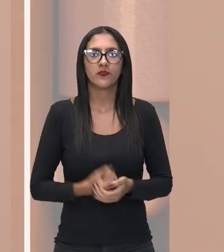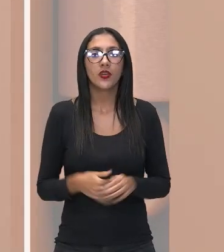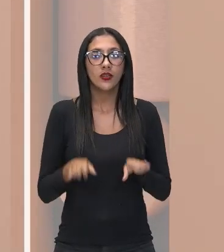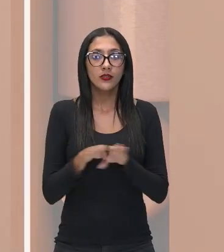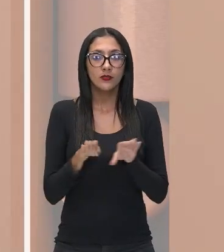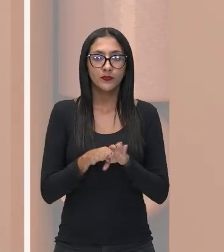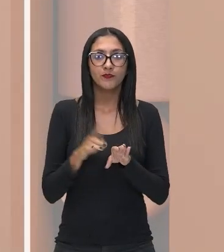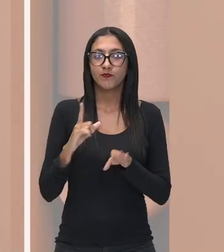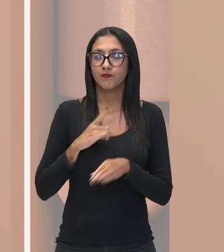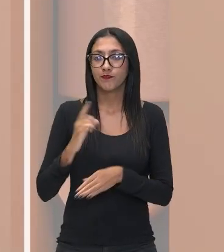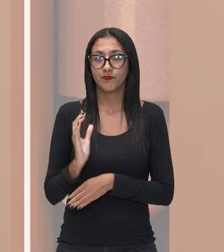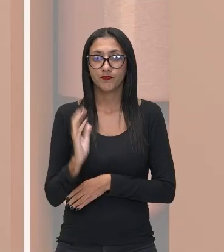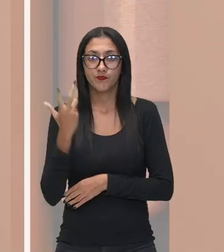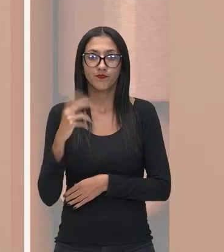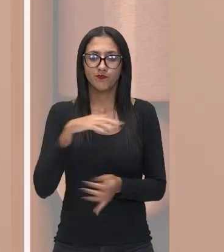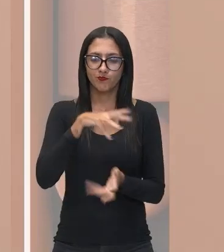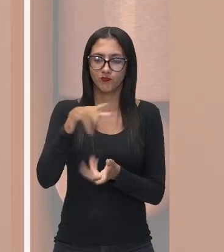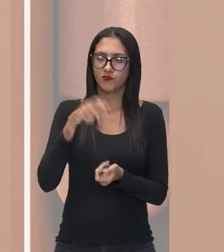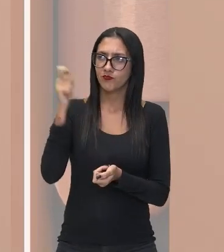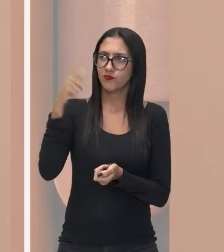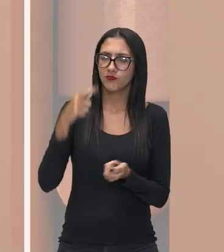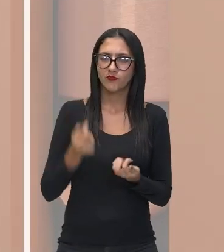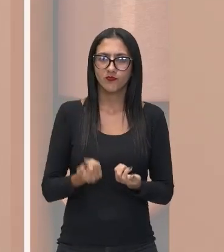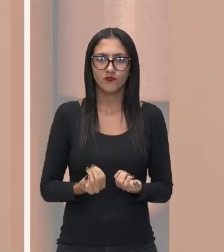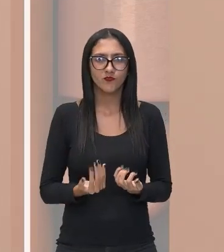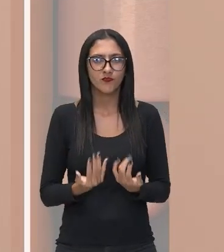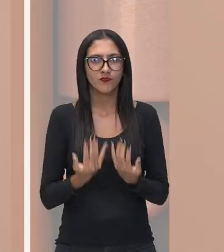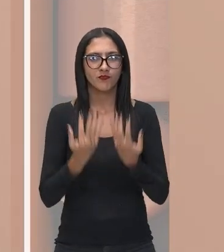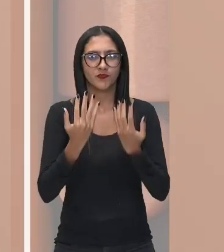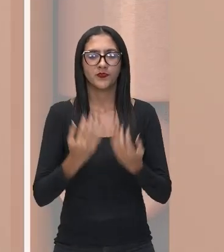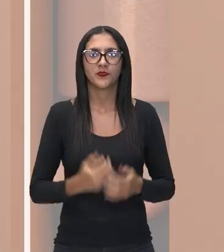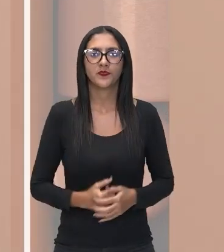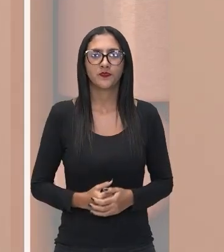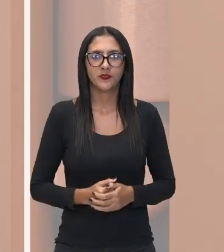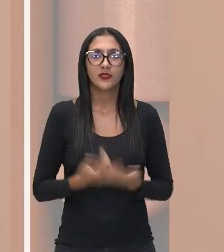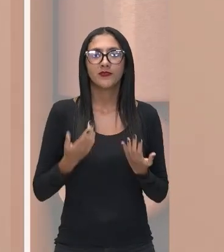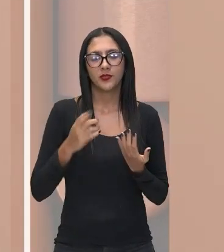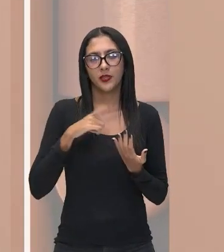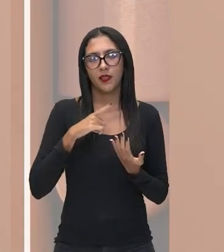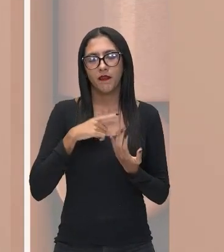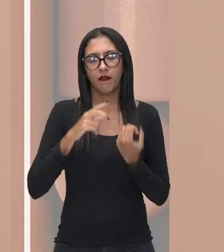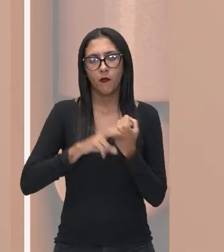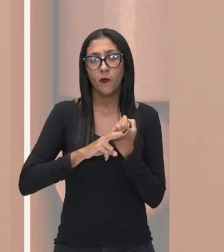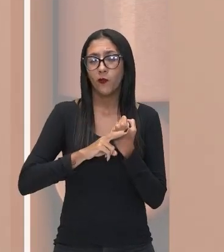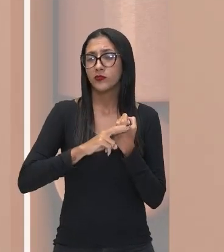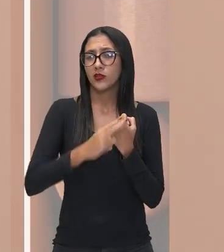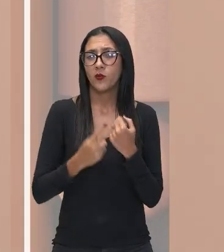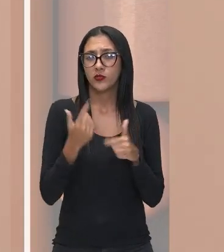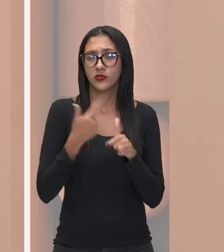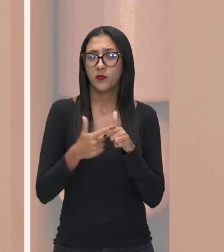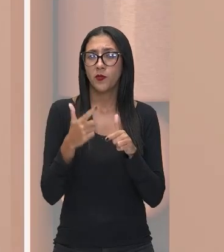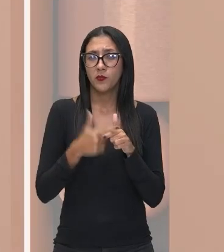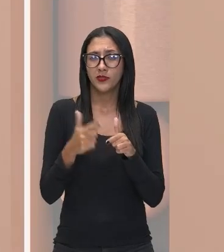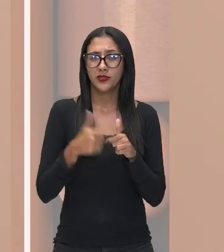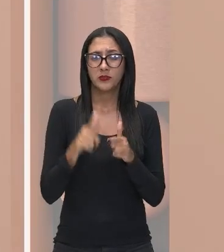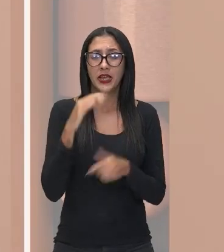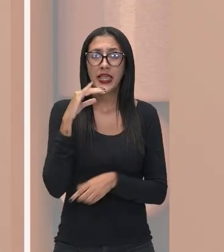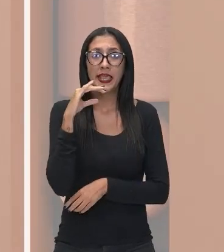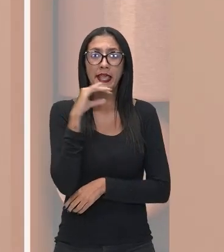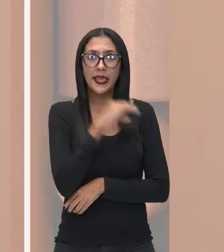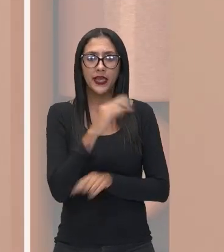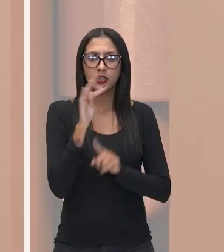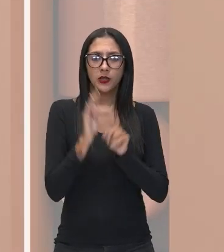o efeito estufa, né, que consequentemente vai agravar aí a questão do aquecimento